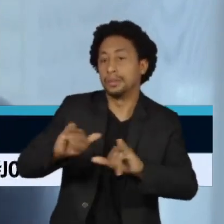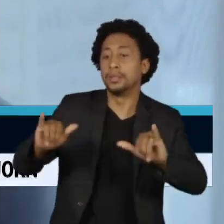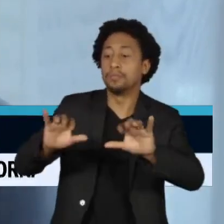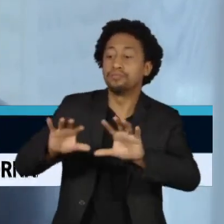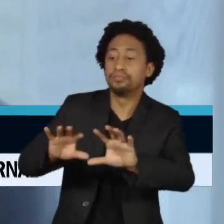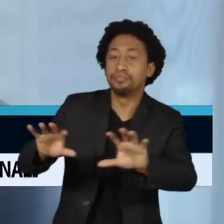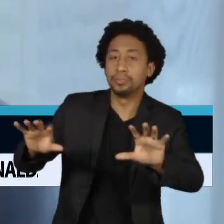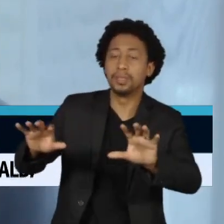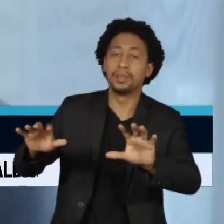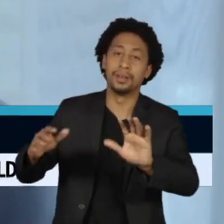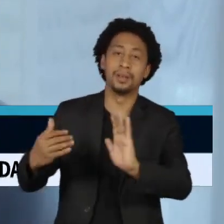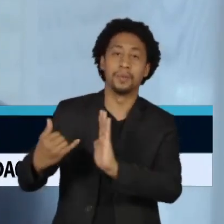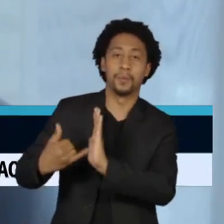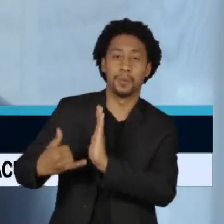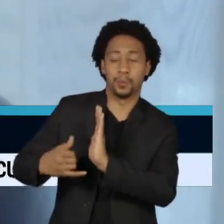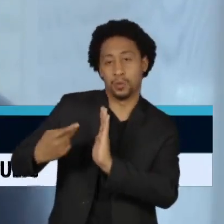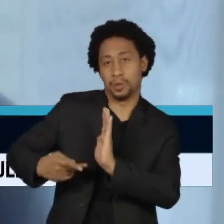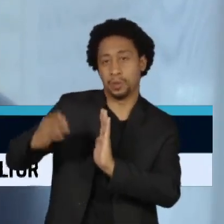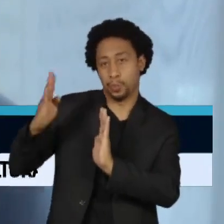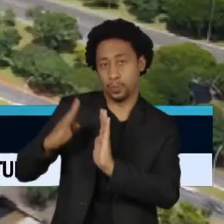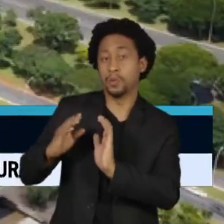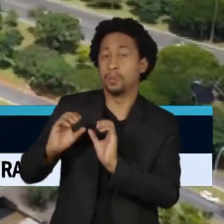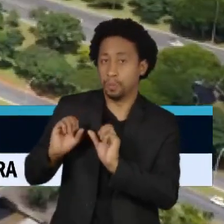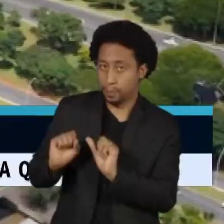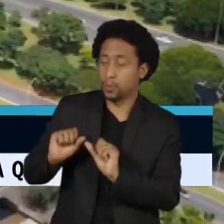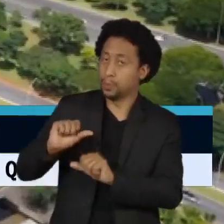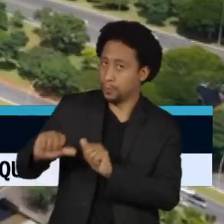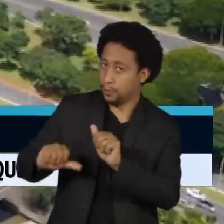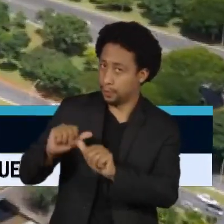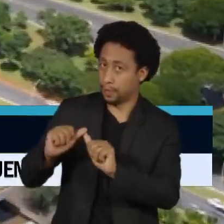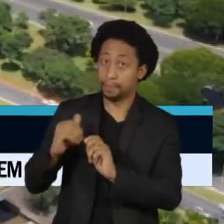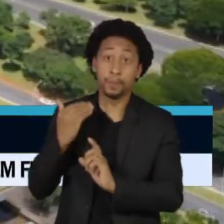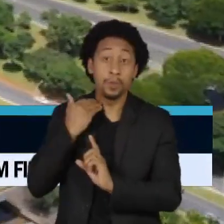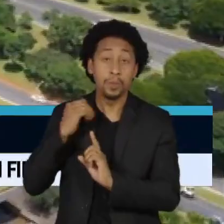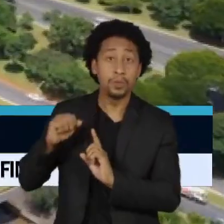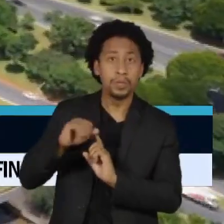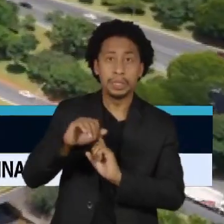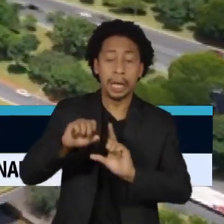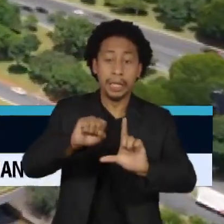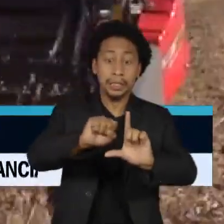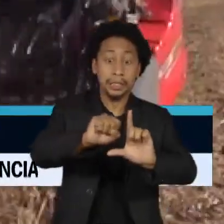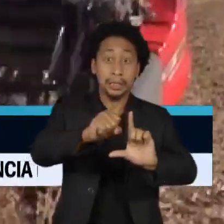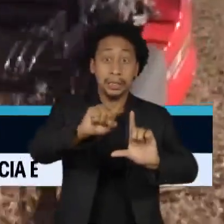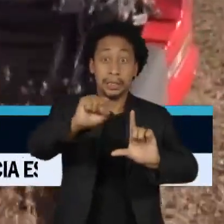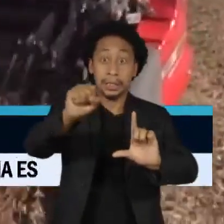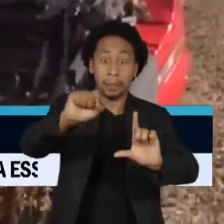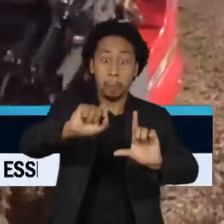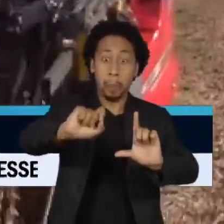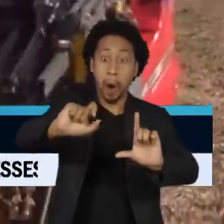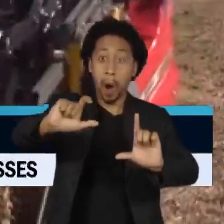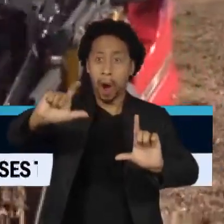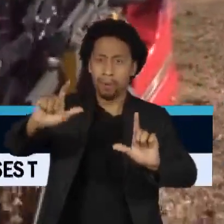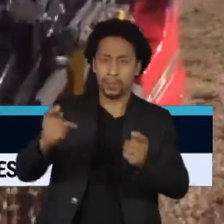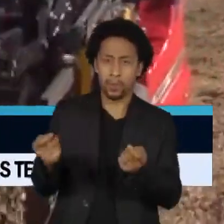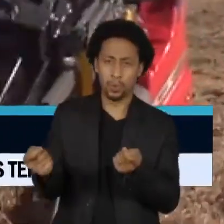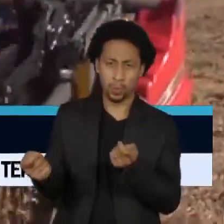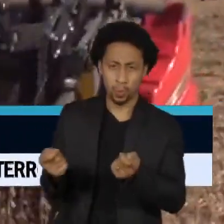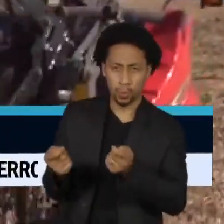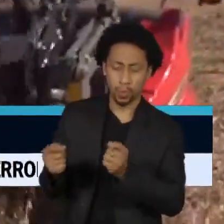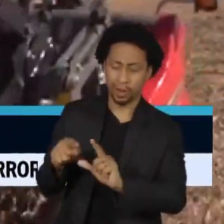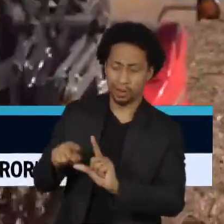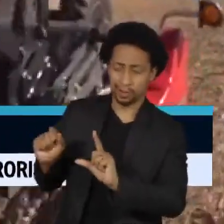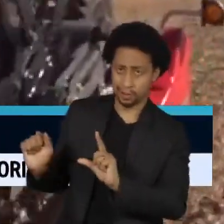da política monetária aqui no Brasil. O Banco Central subiu juros de maneira substancial para controlar a atividade